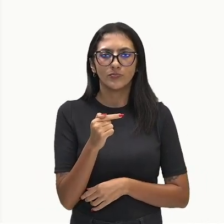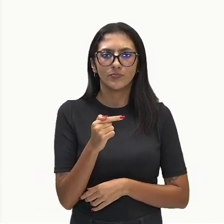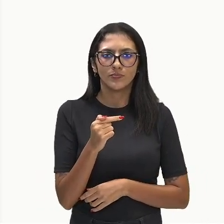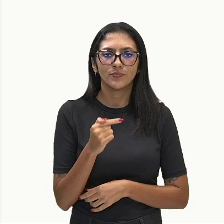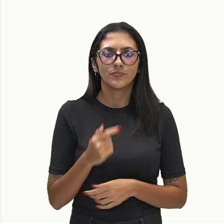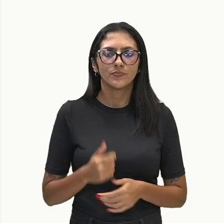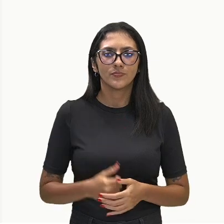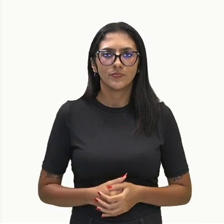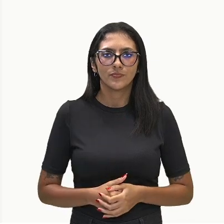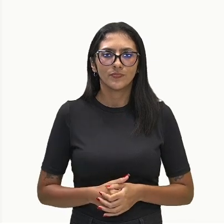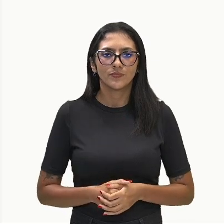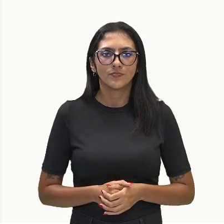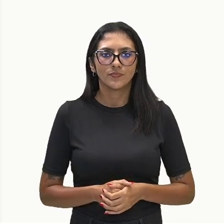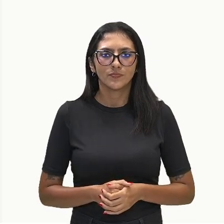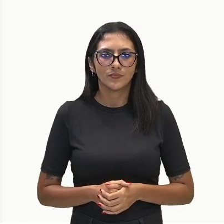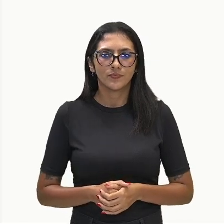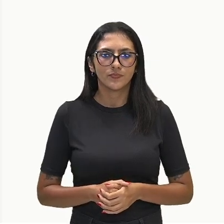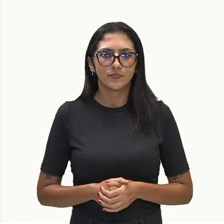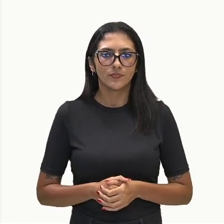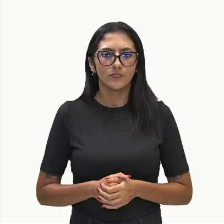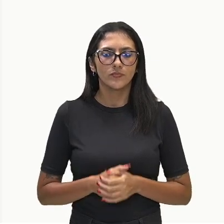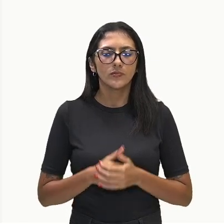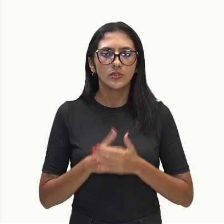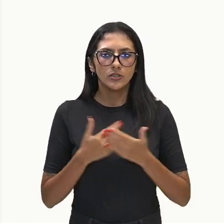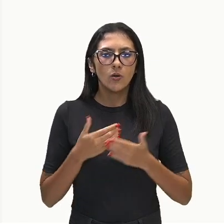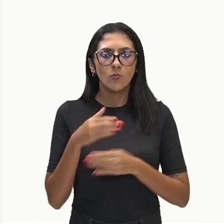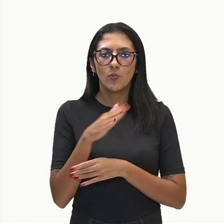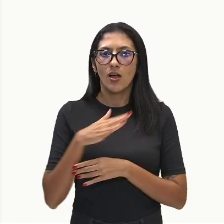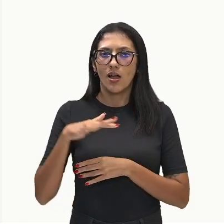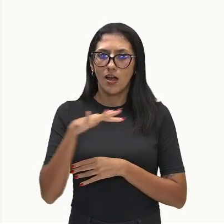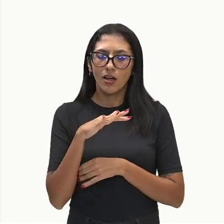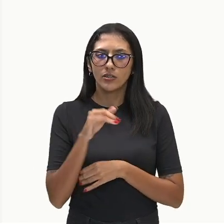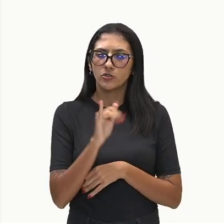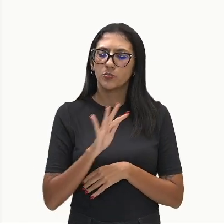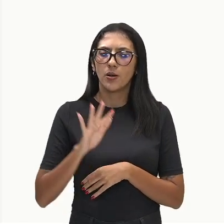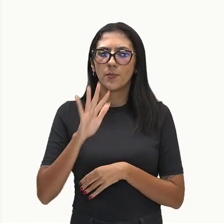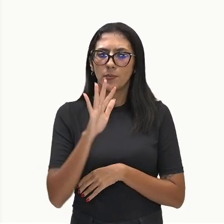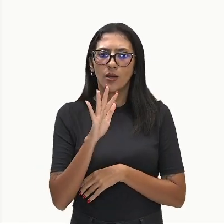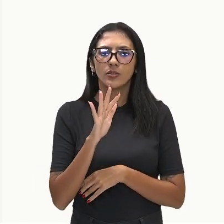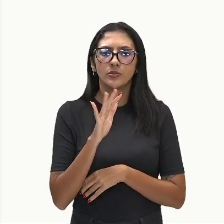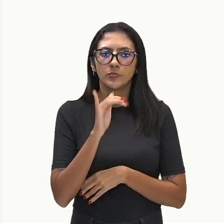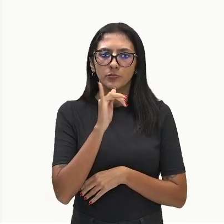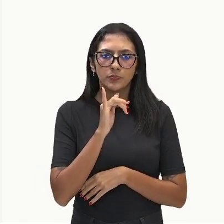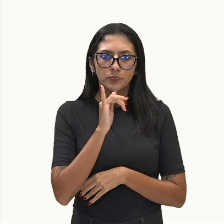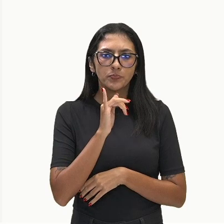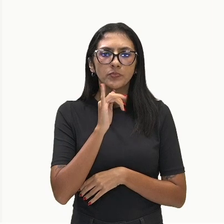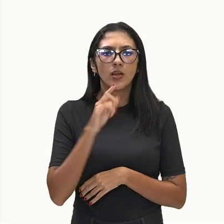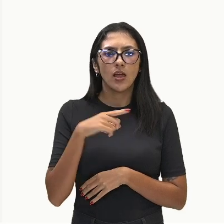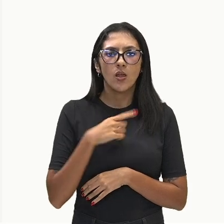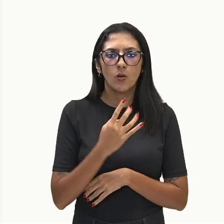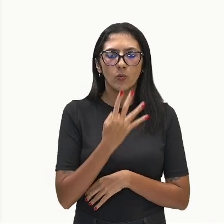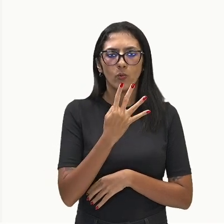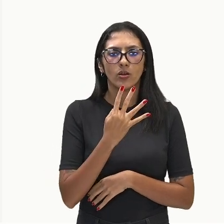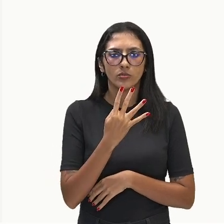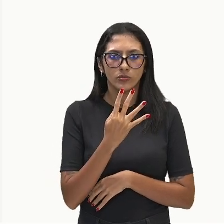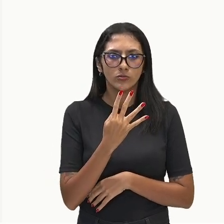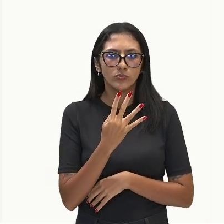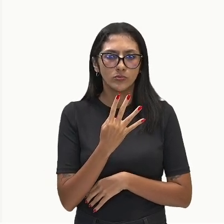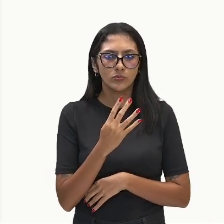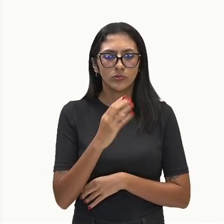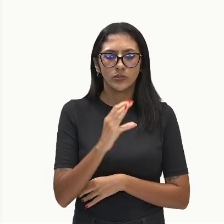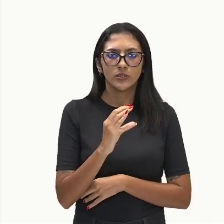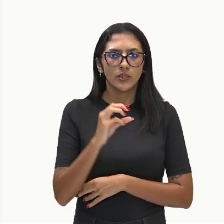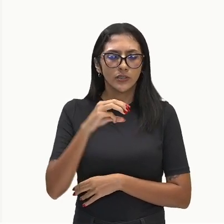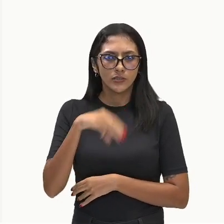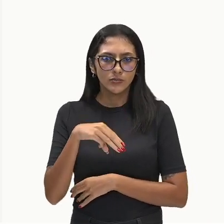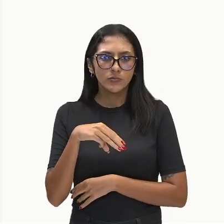7 centímetros, ok? Se o valor do lado do quadrado é 7 centímetros, mas essa